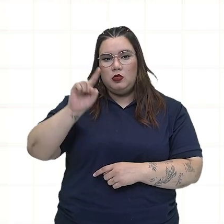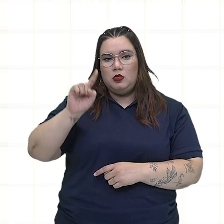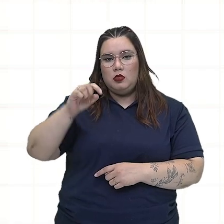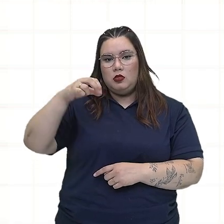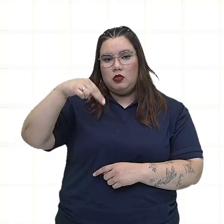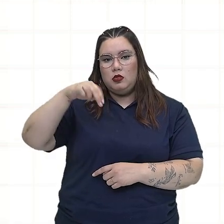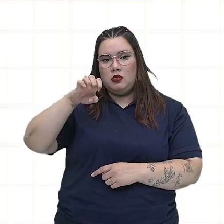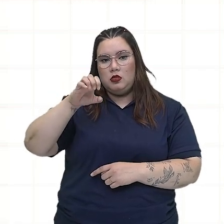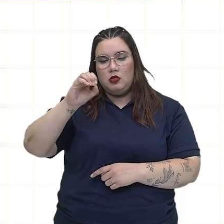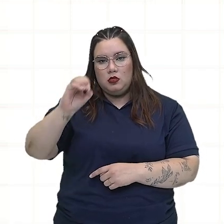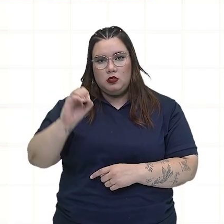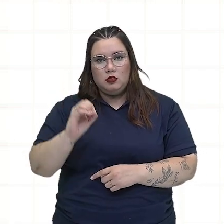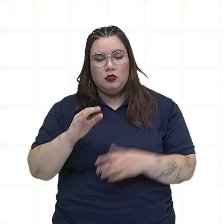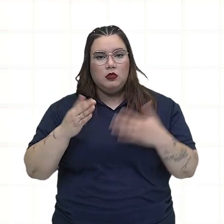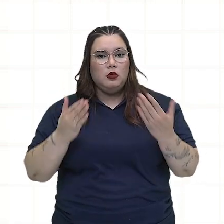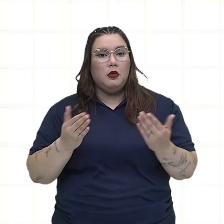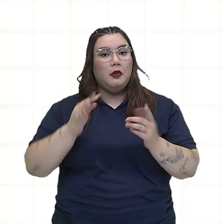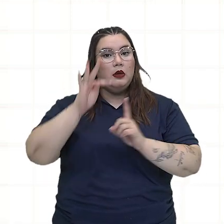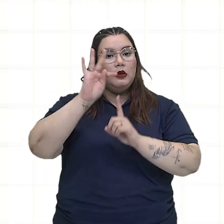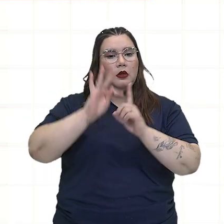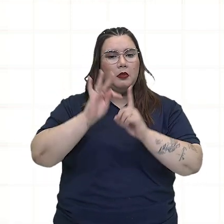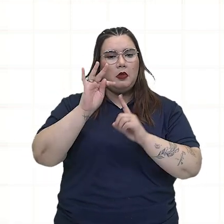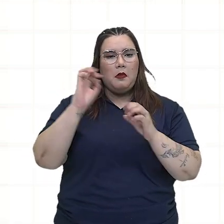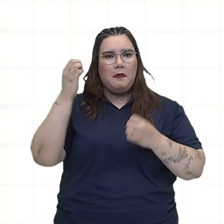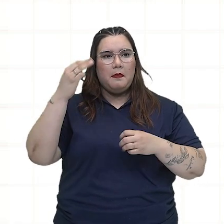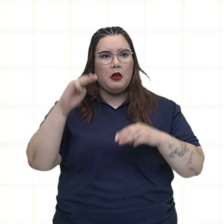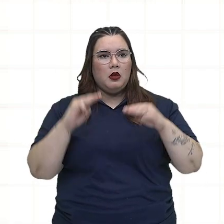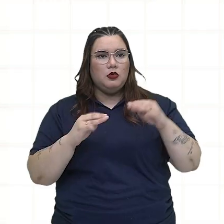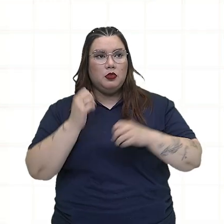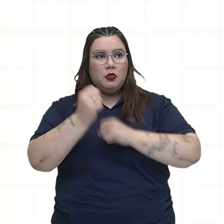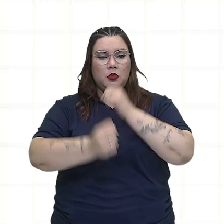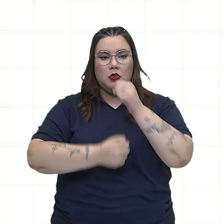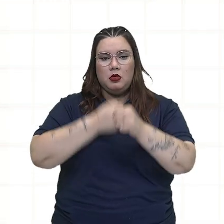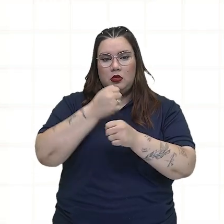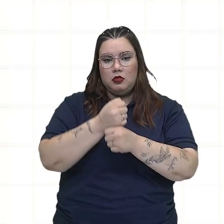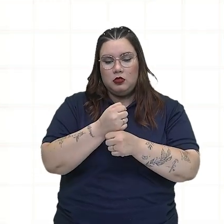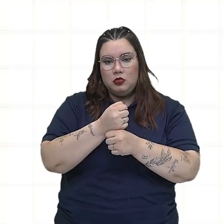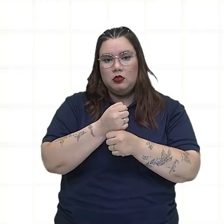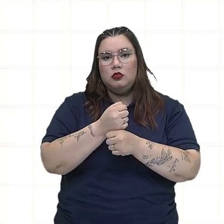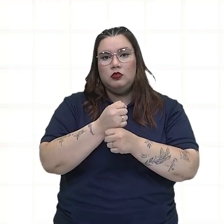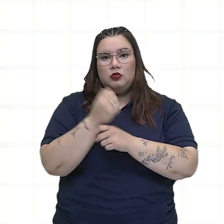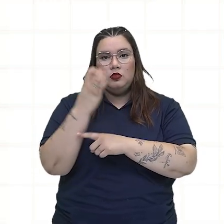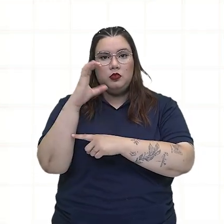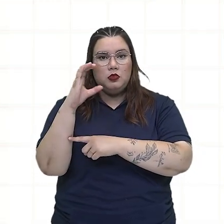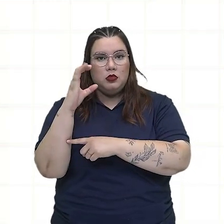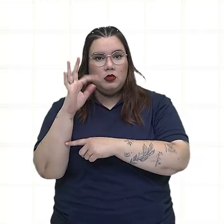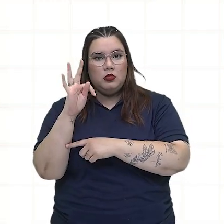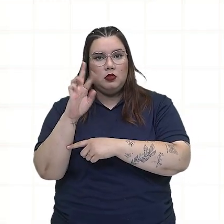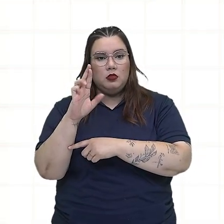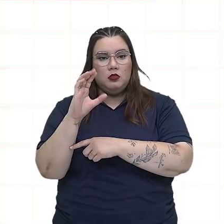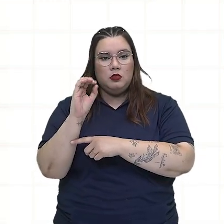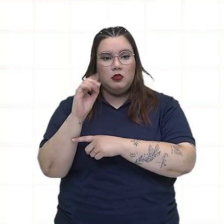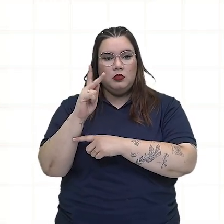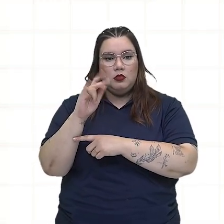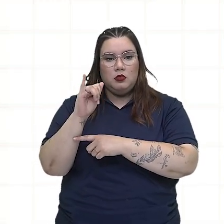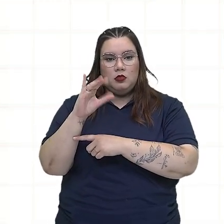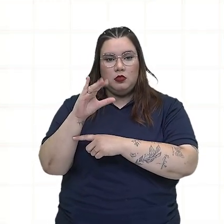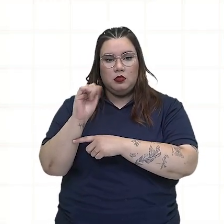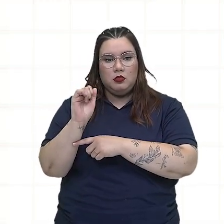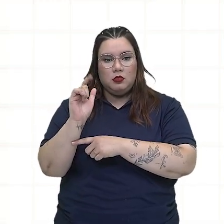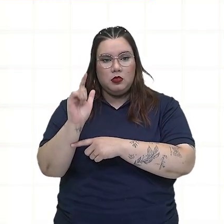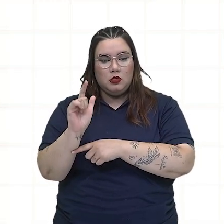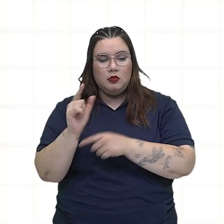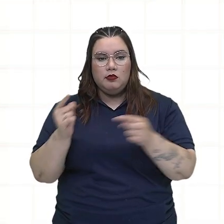litorâneo. A temperatura média anual do clima tropical